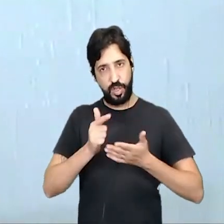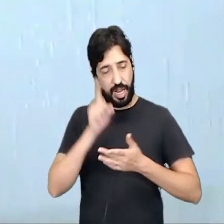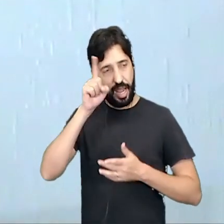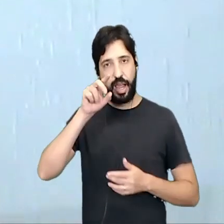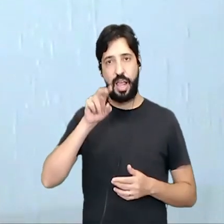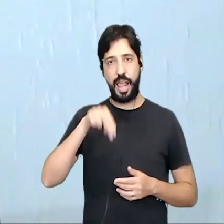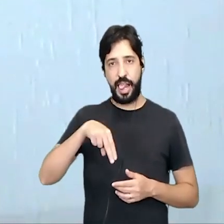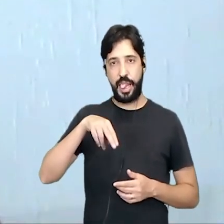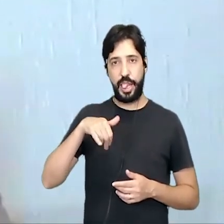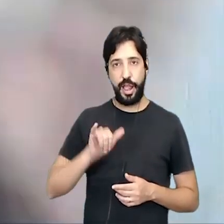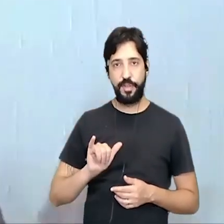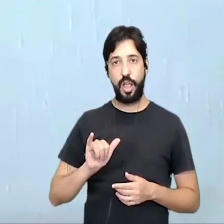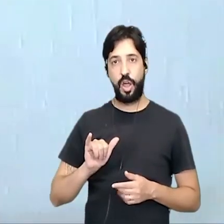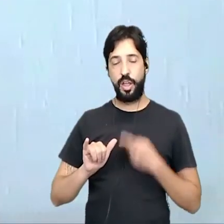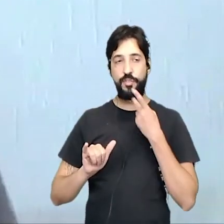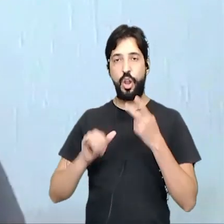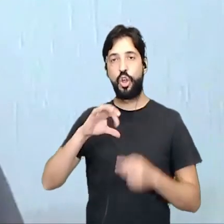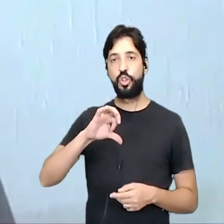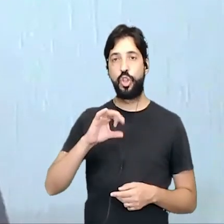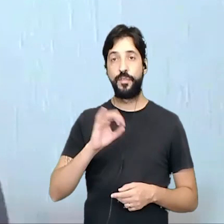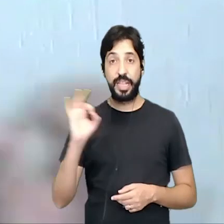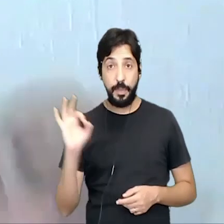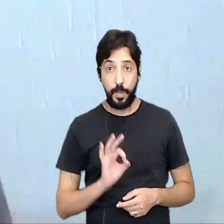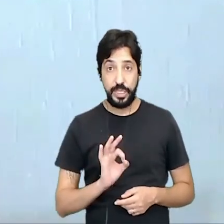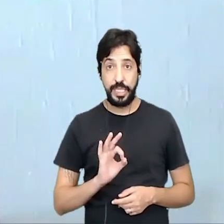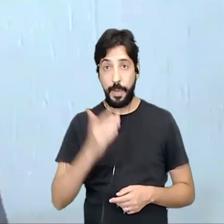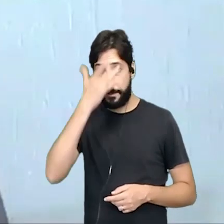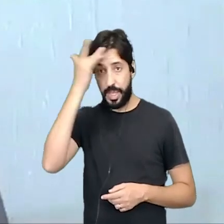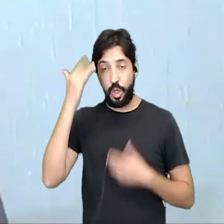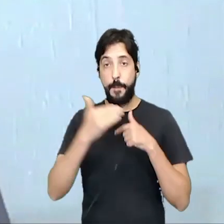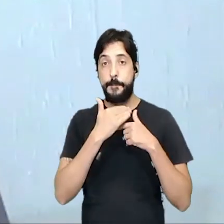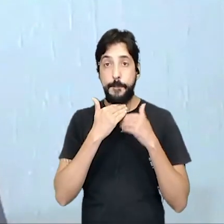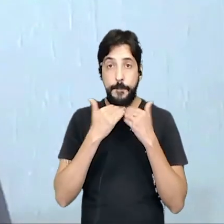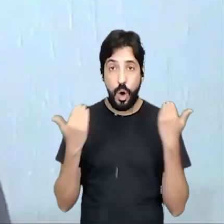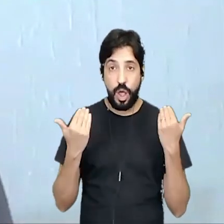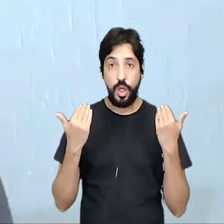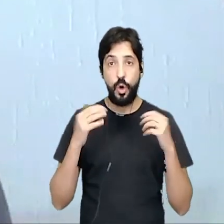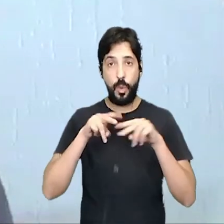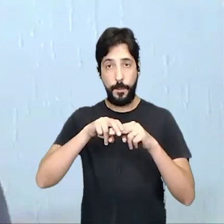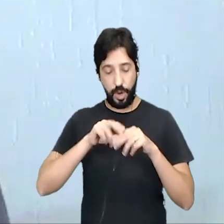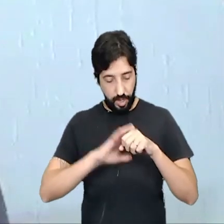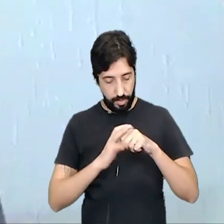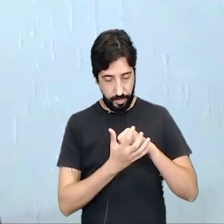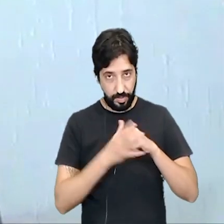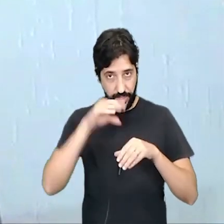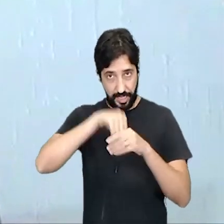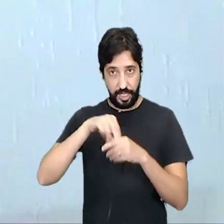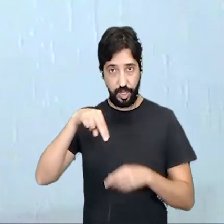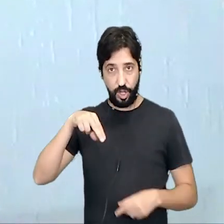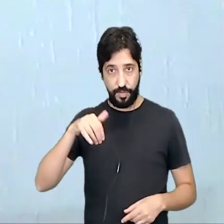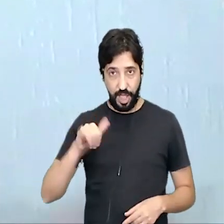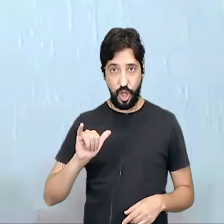correspondente nosso em Nova York, dizendo que 90% das pessoas que morreram de Covid em Nova